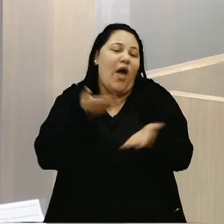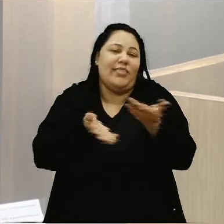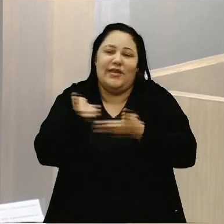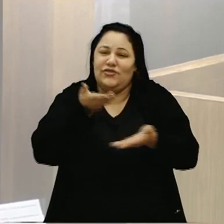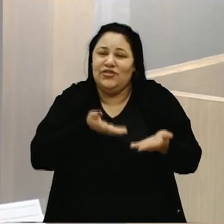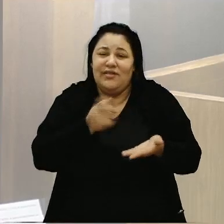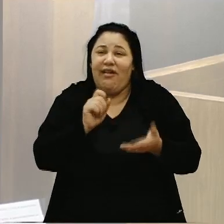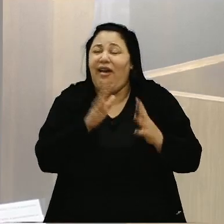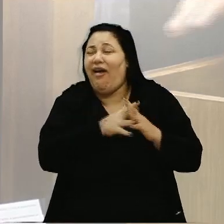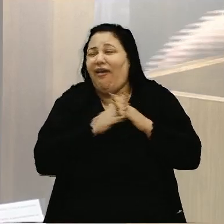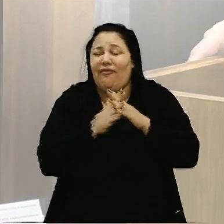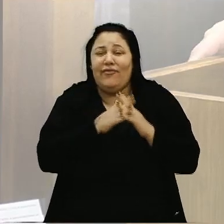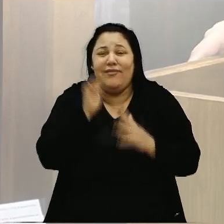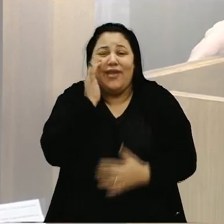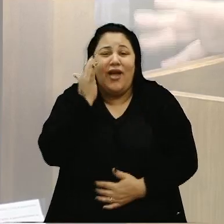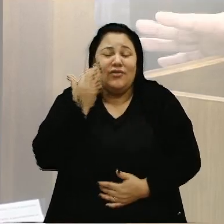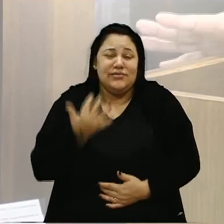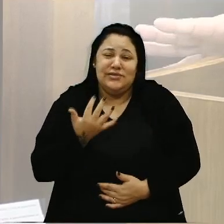transtornos causados pela